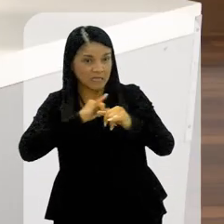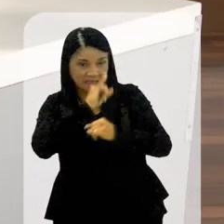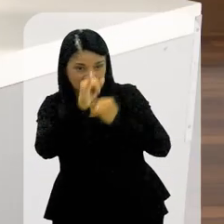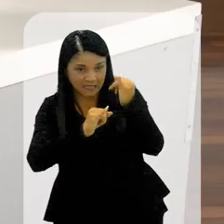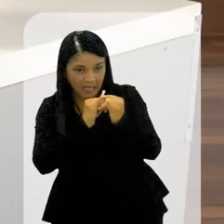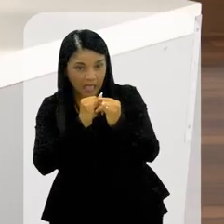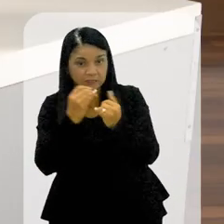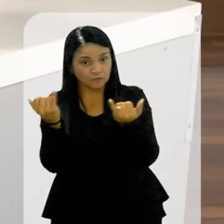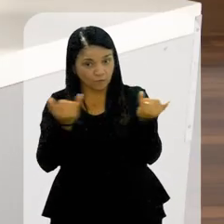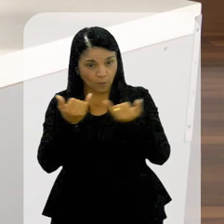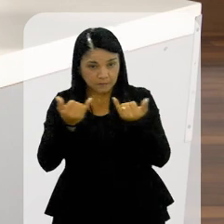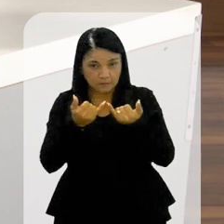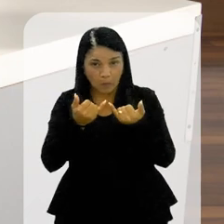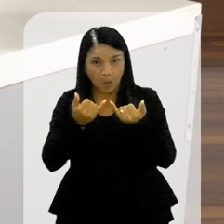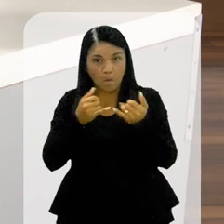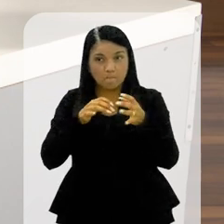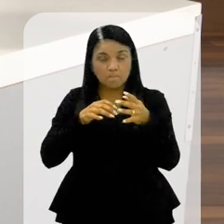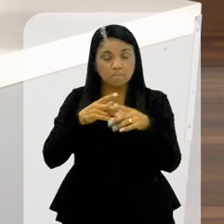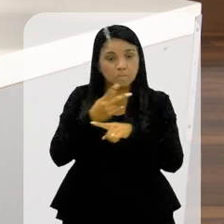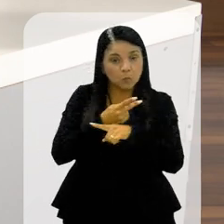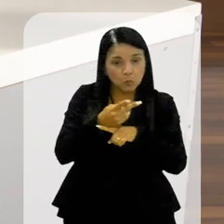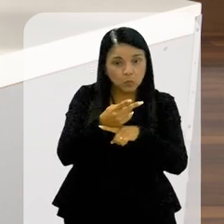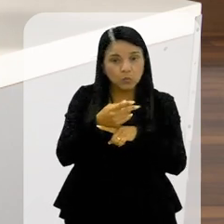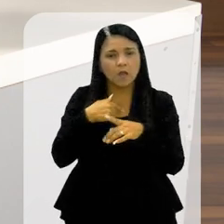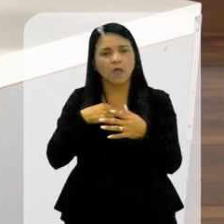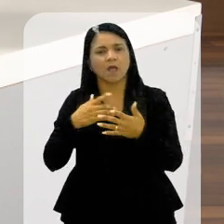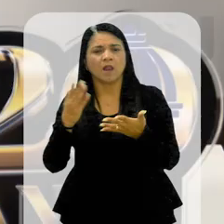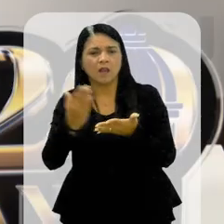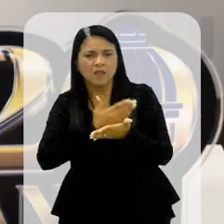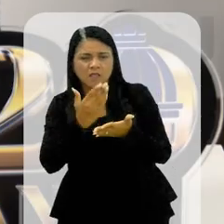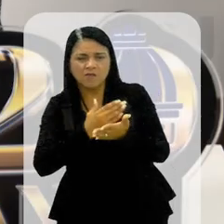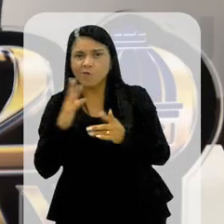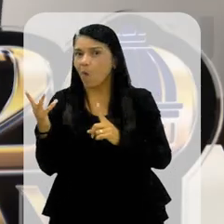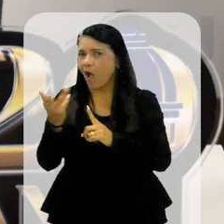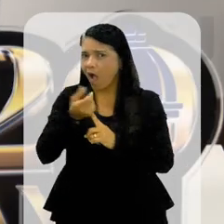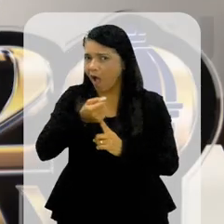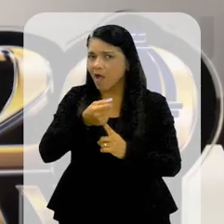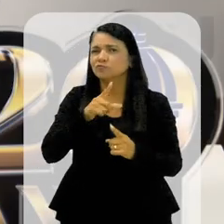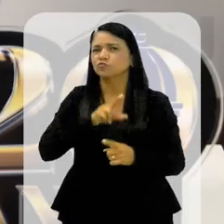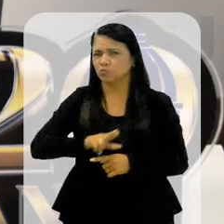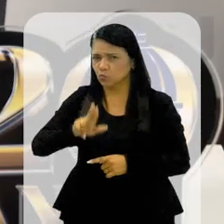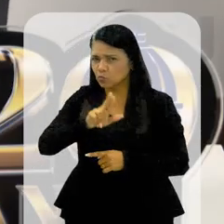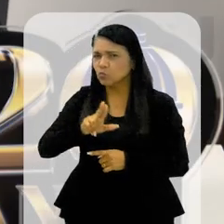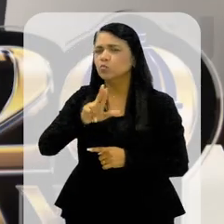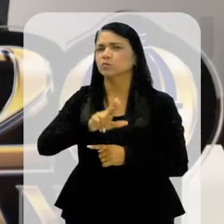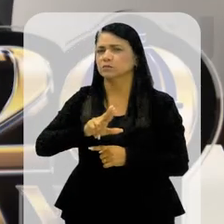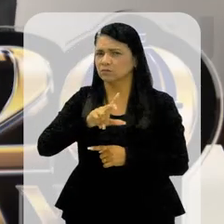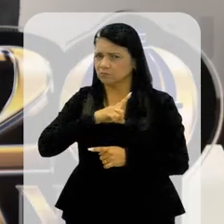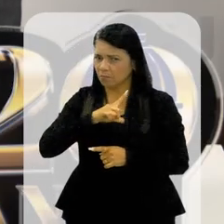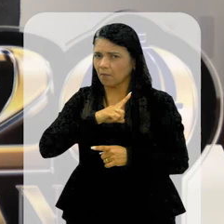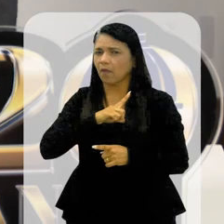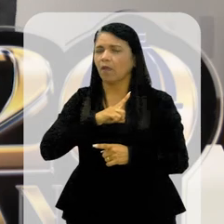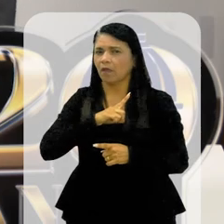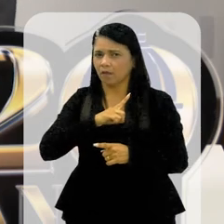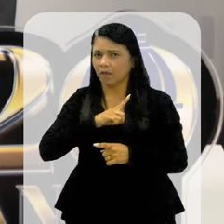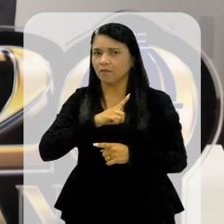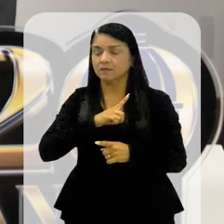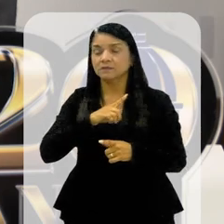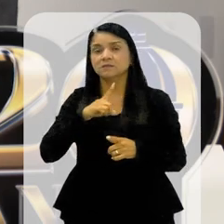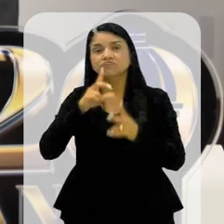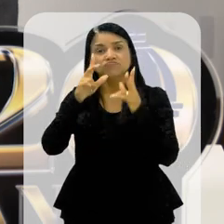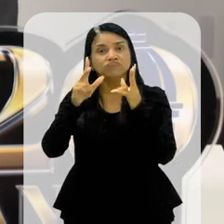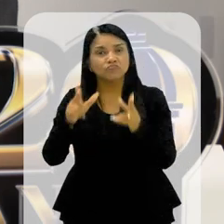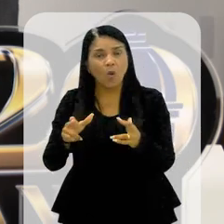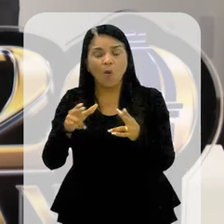mesma maneira que você vai para a internet e busca a informação... Você vai num livro de arte, que ainda usa o livro de arte, muita gente ainda usa o livro de